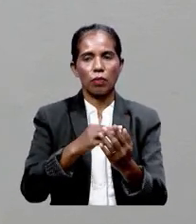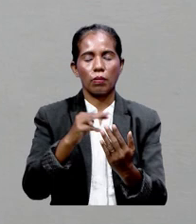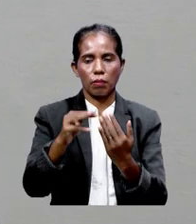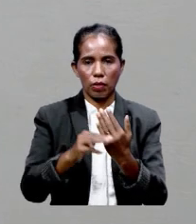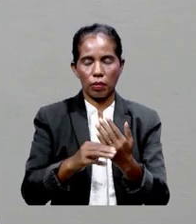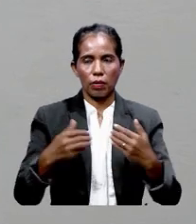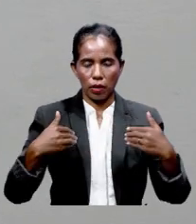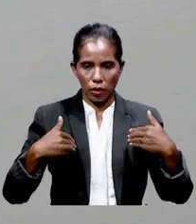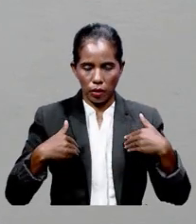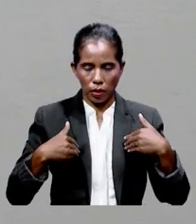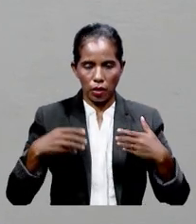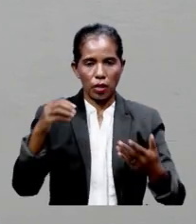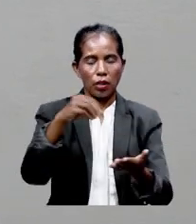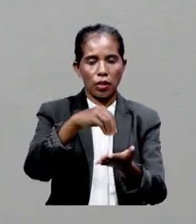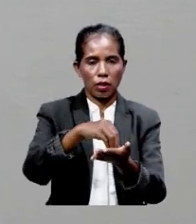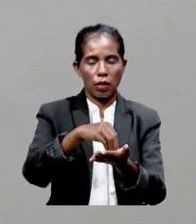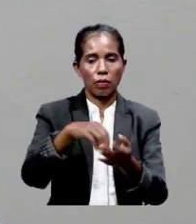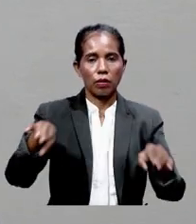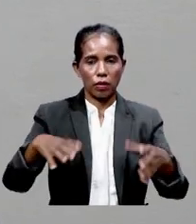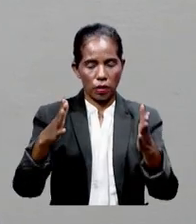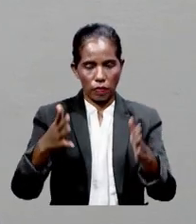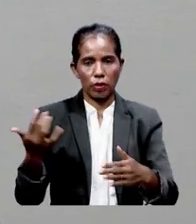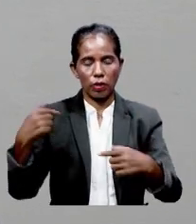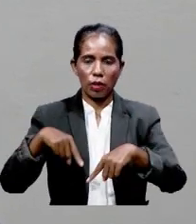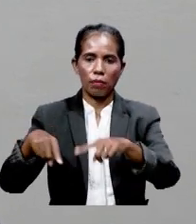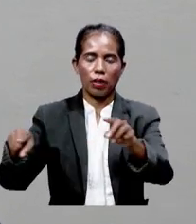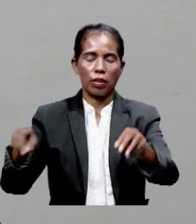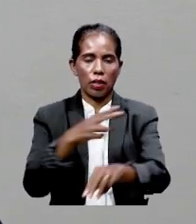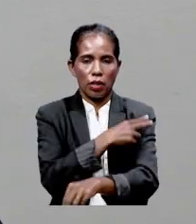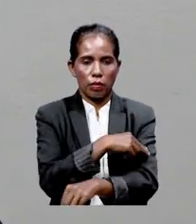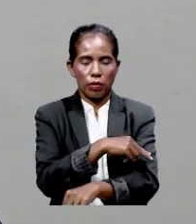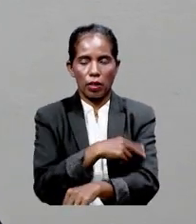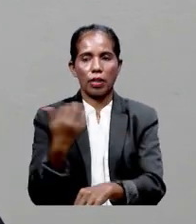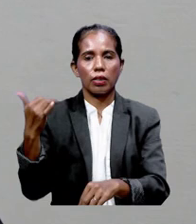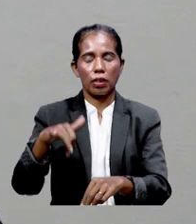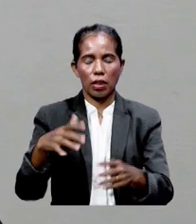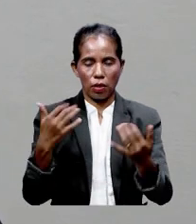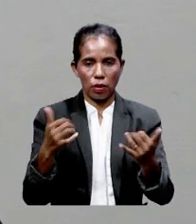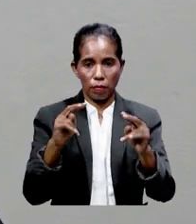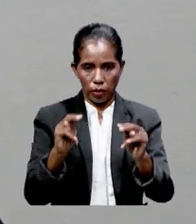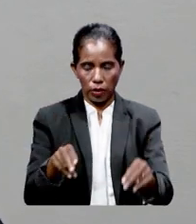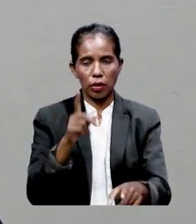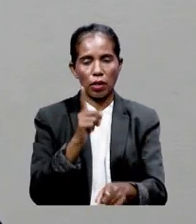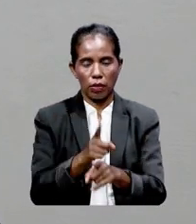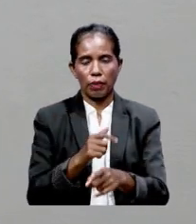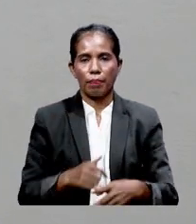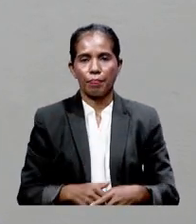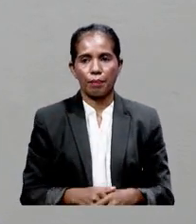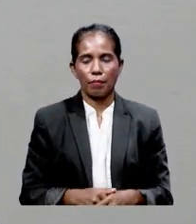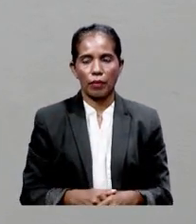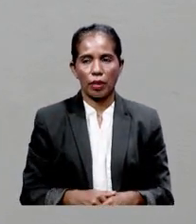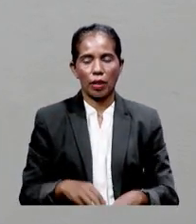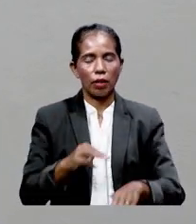é uma solução, hori coloca e tem recursos ser neva, fatem ser neve, precisa lune. Neve